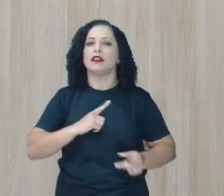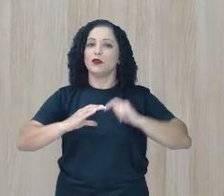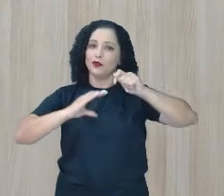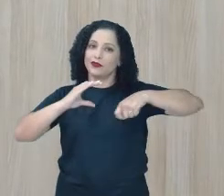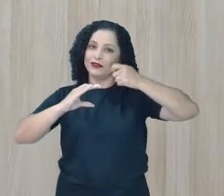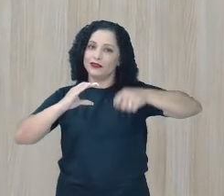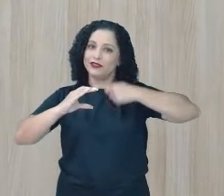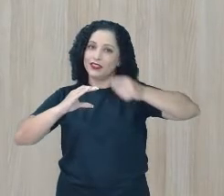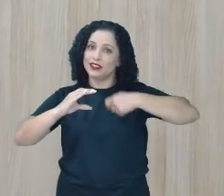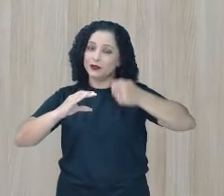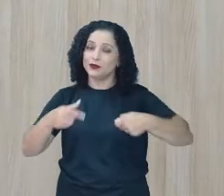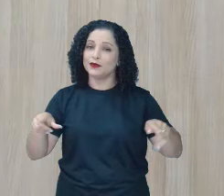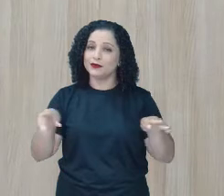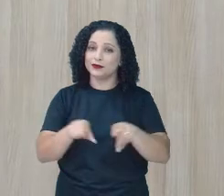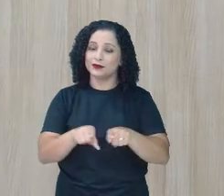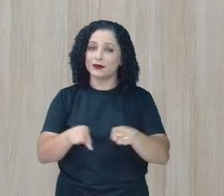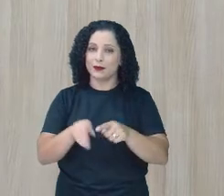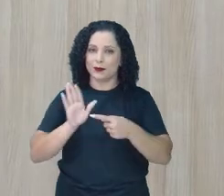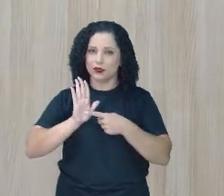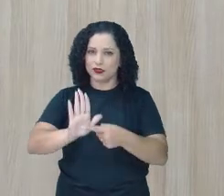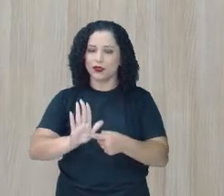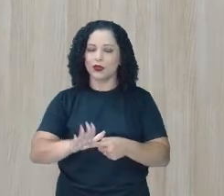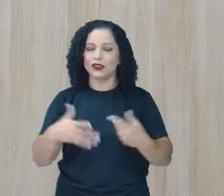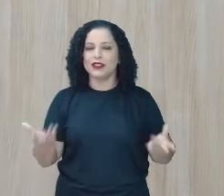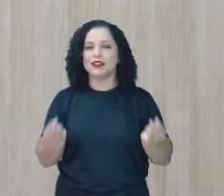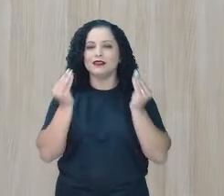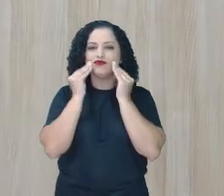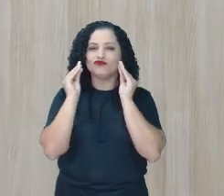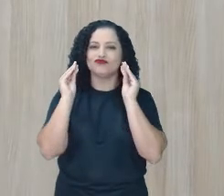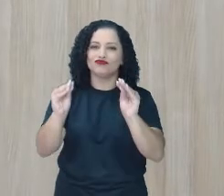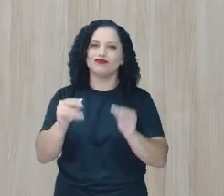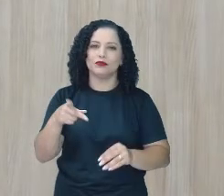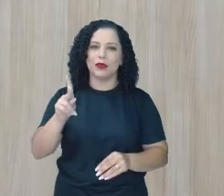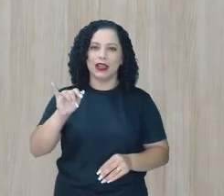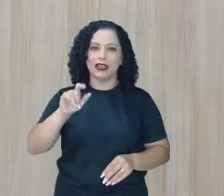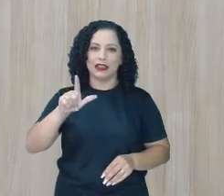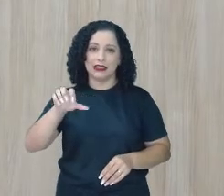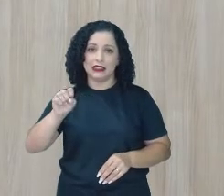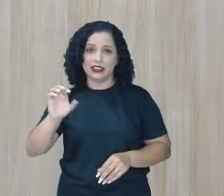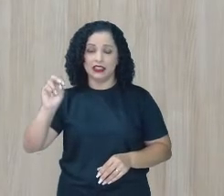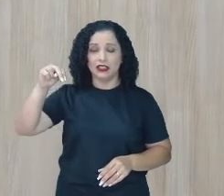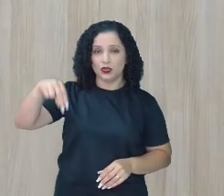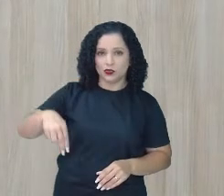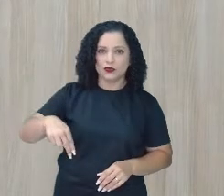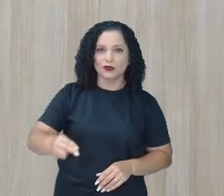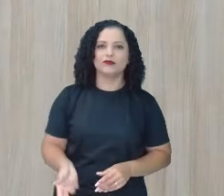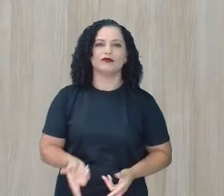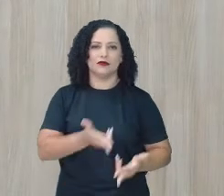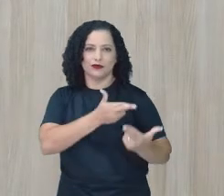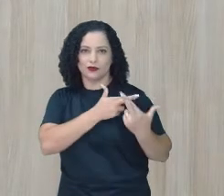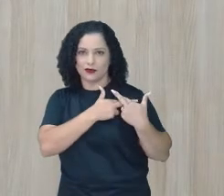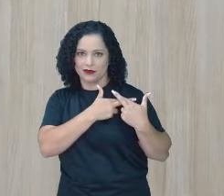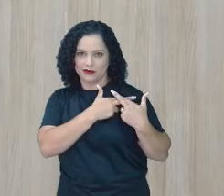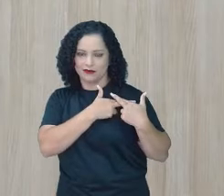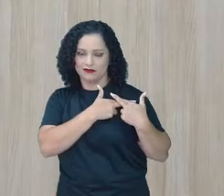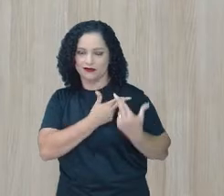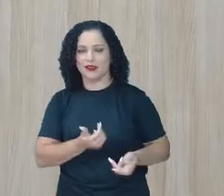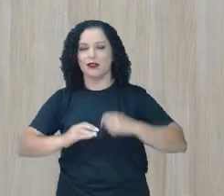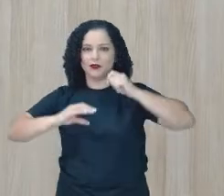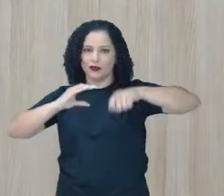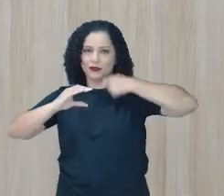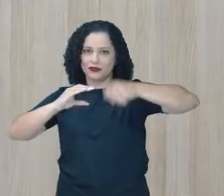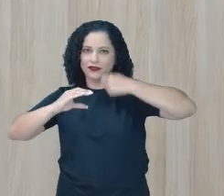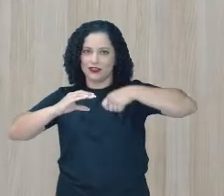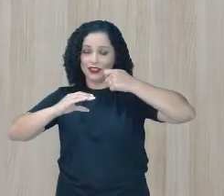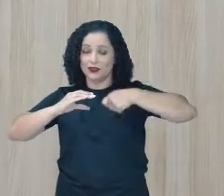um beijo especial para Kilson, né, de cinema, que foi uma das pessoas responsáveis pela fabricação desse vídeo, de que a